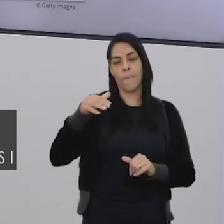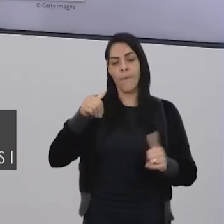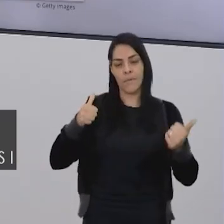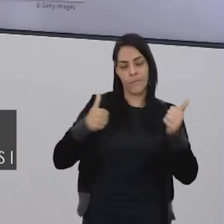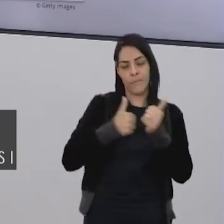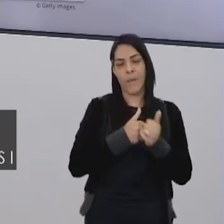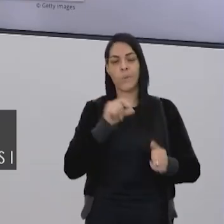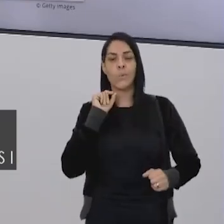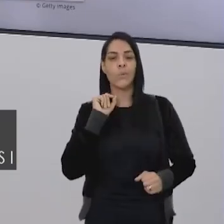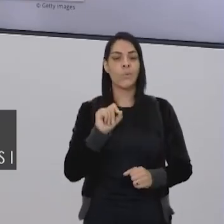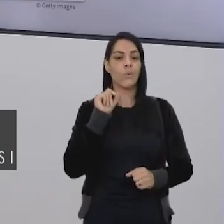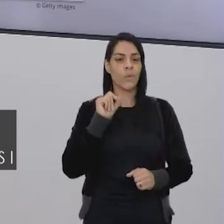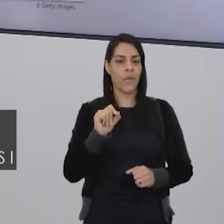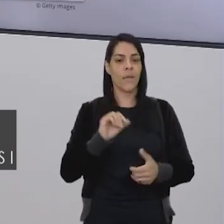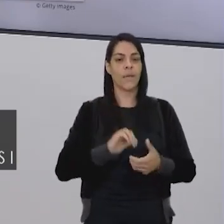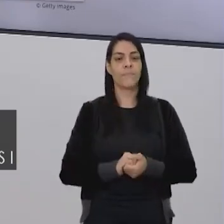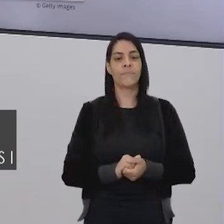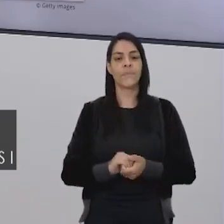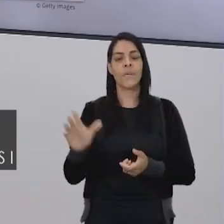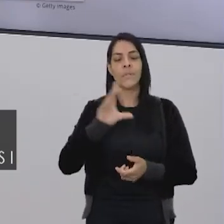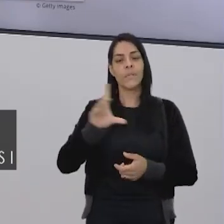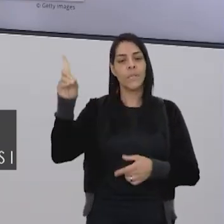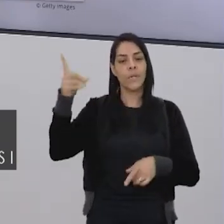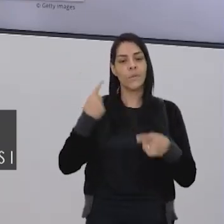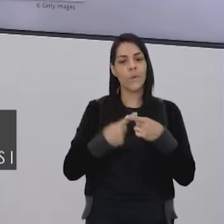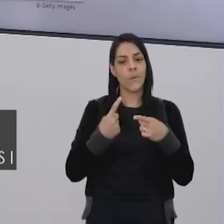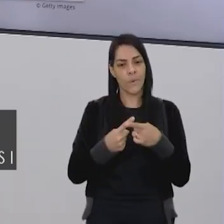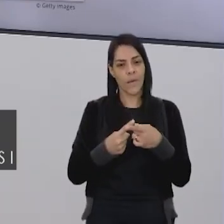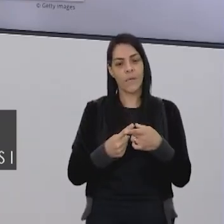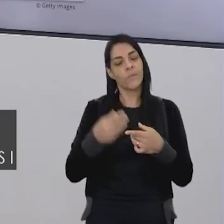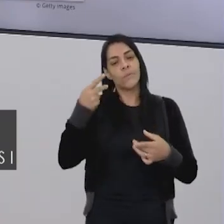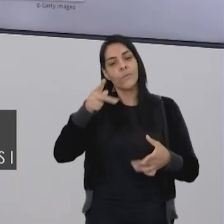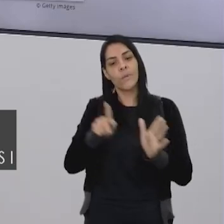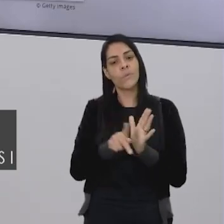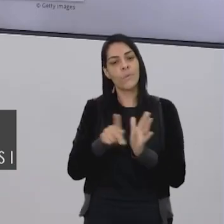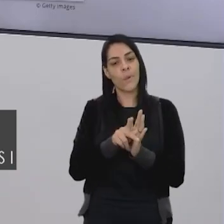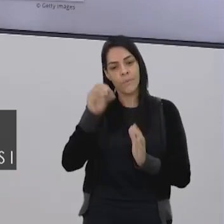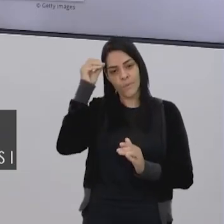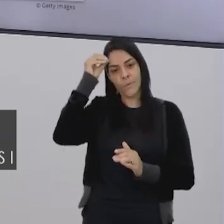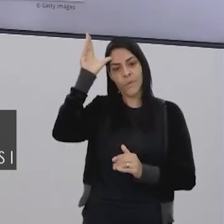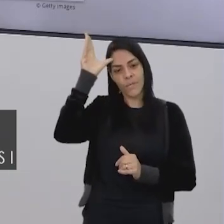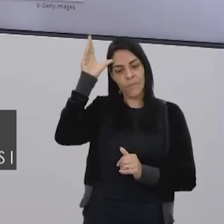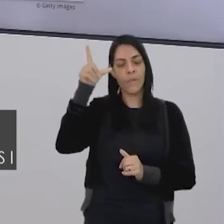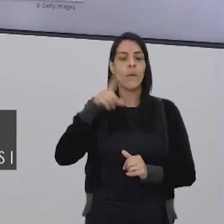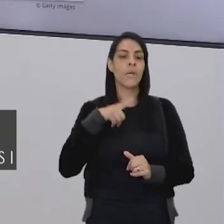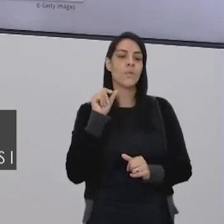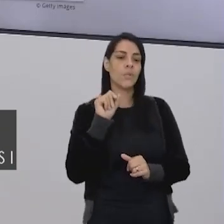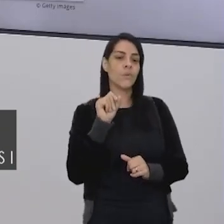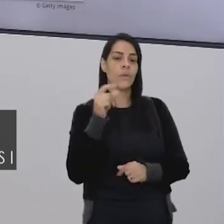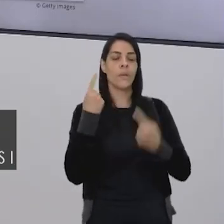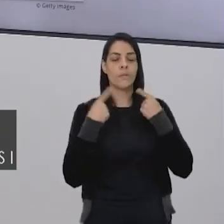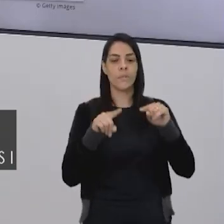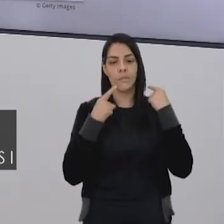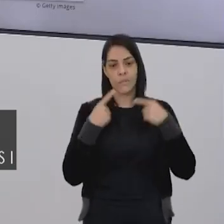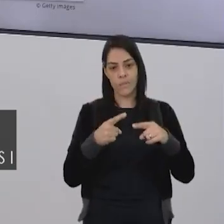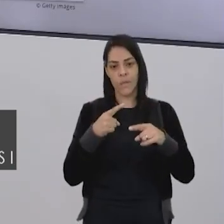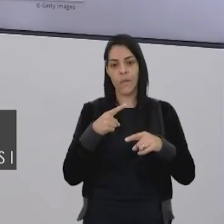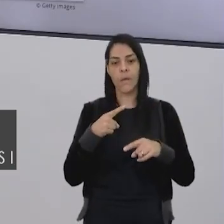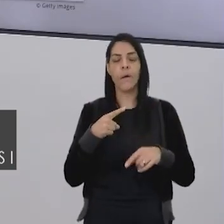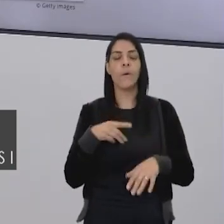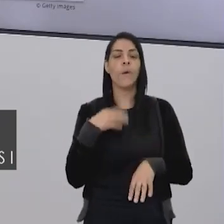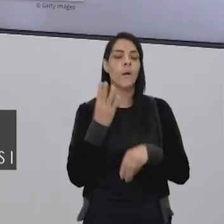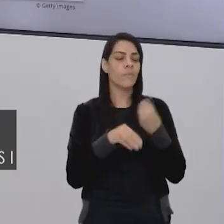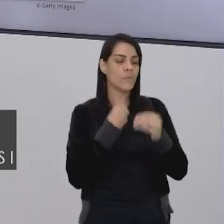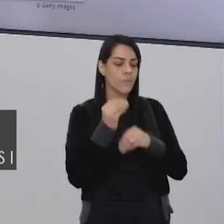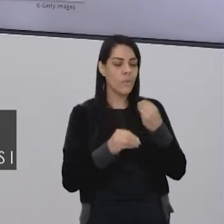próximo da divindade devido aos seus conhecimentos. E aí existiam discussões envolvendo o